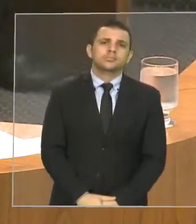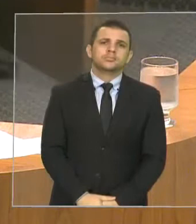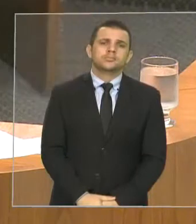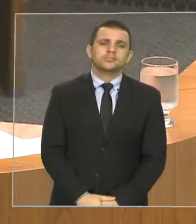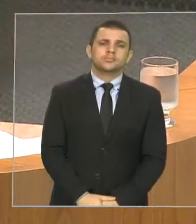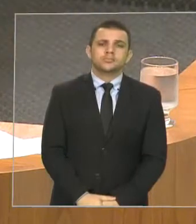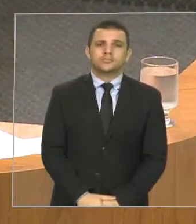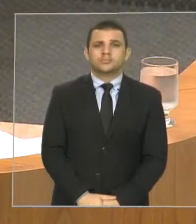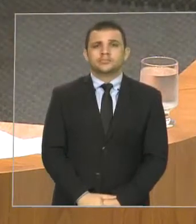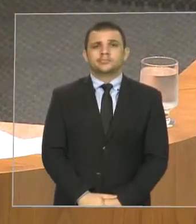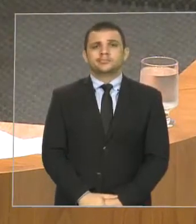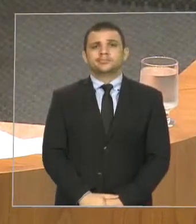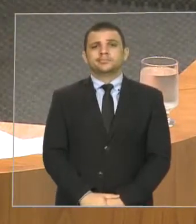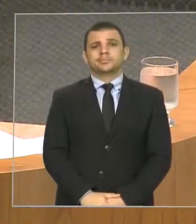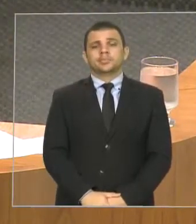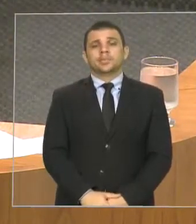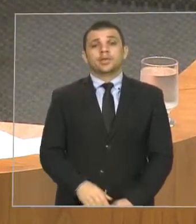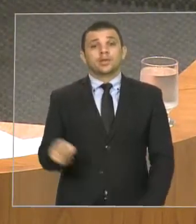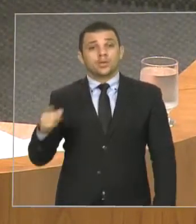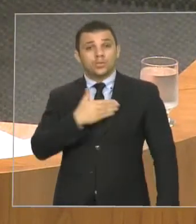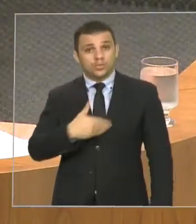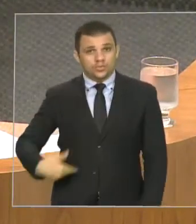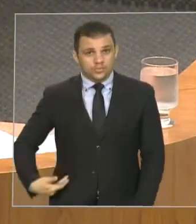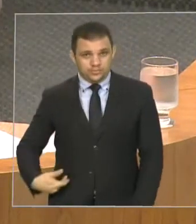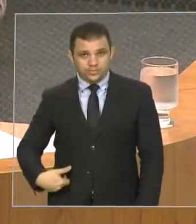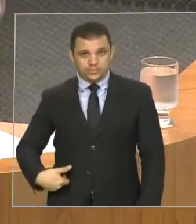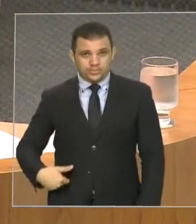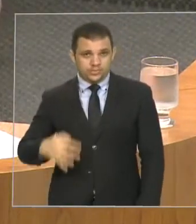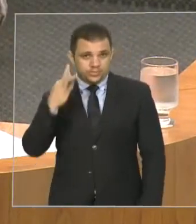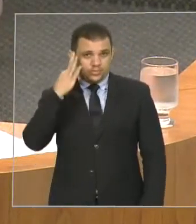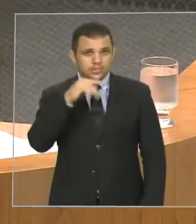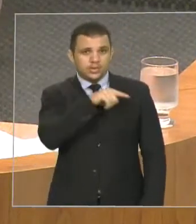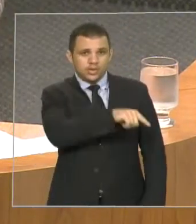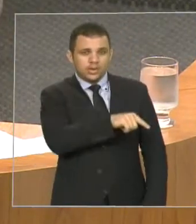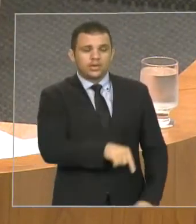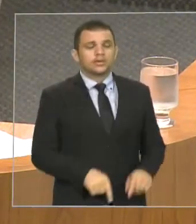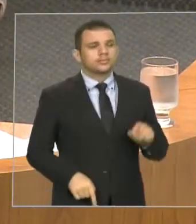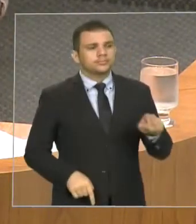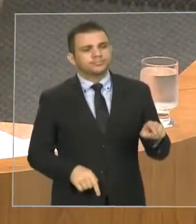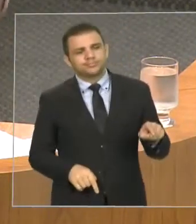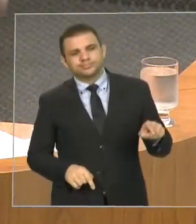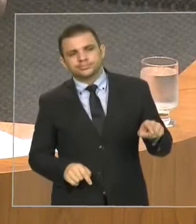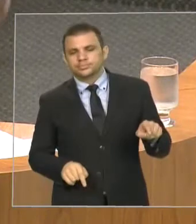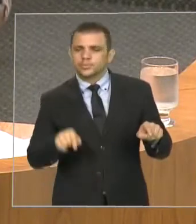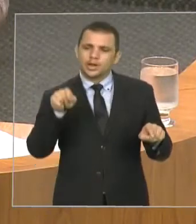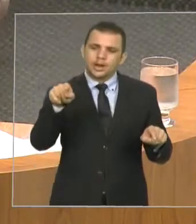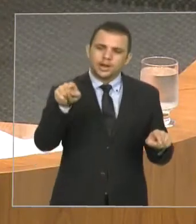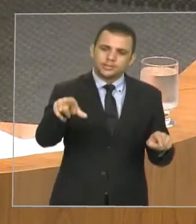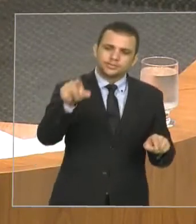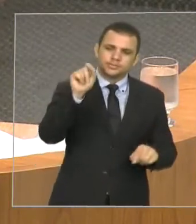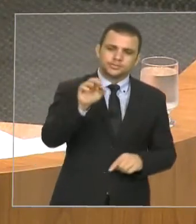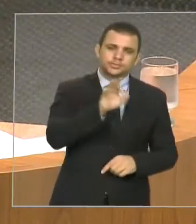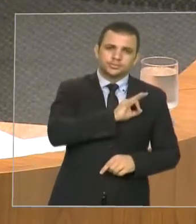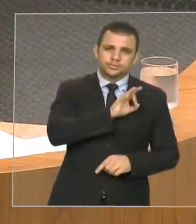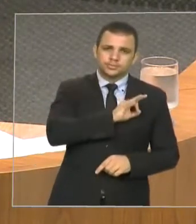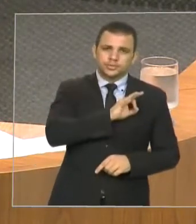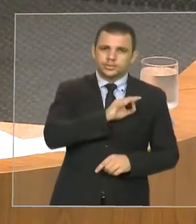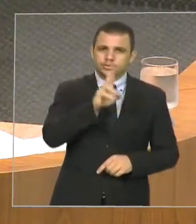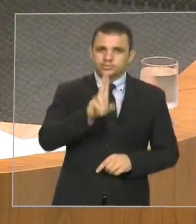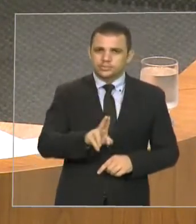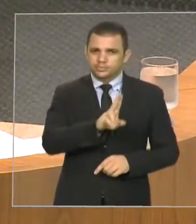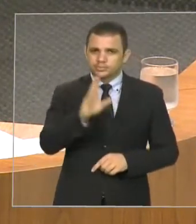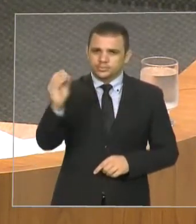Qual o critério adotado pelo governador Flávio Dino para que um capelão saia de primeiro-tenente ou saia de tenente para